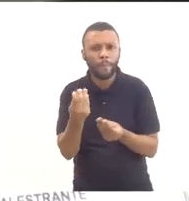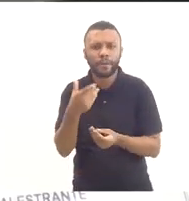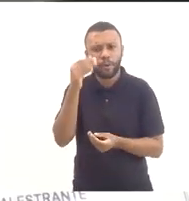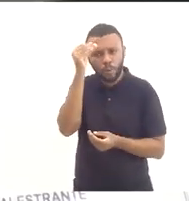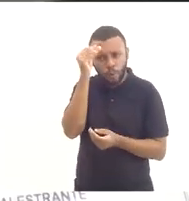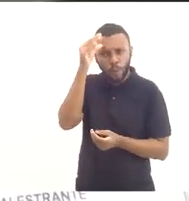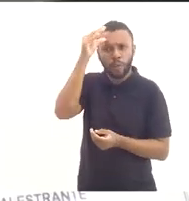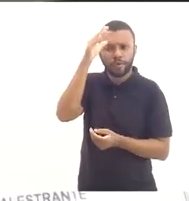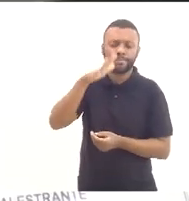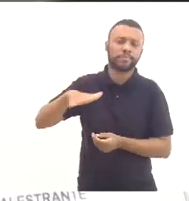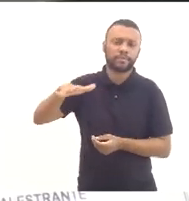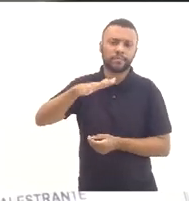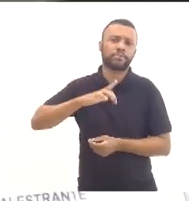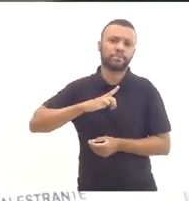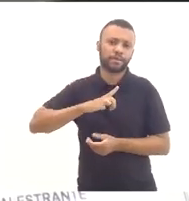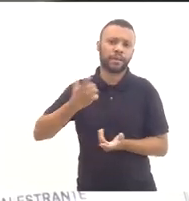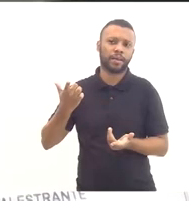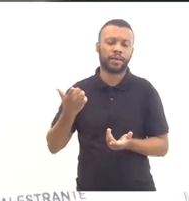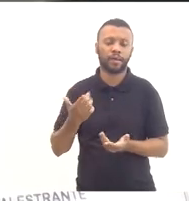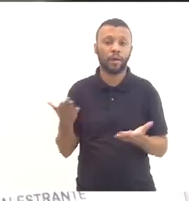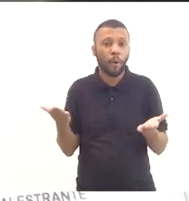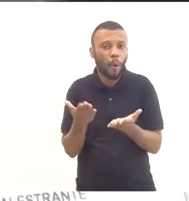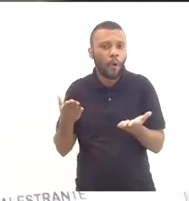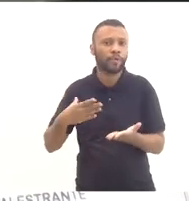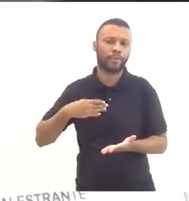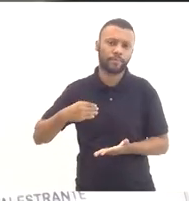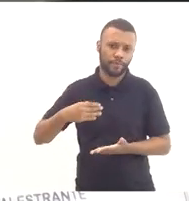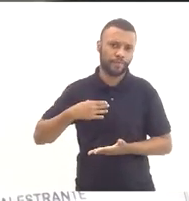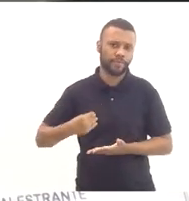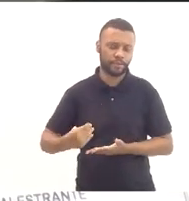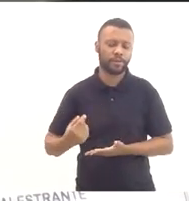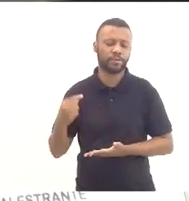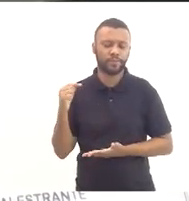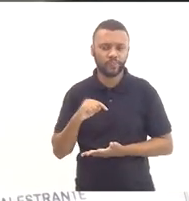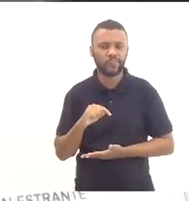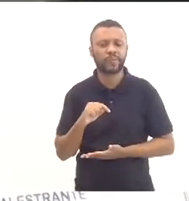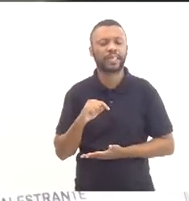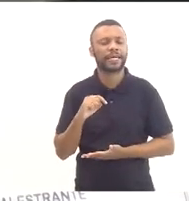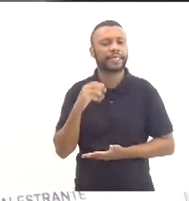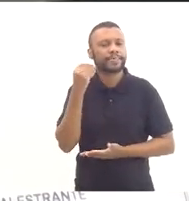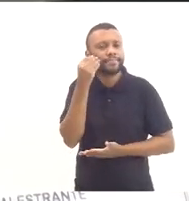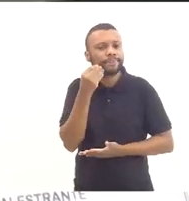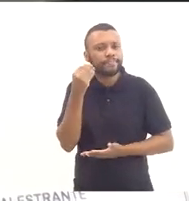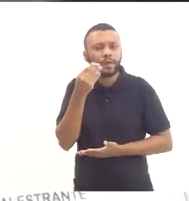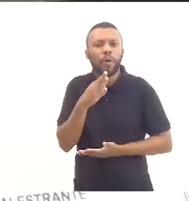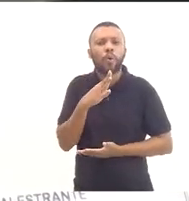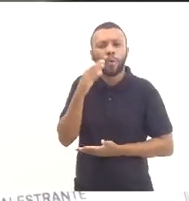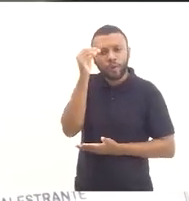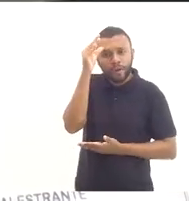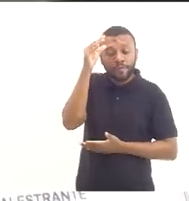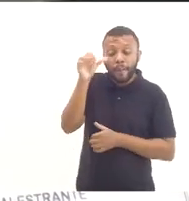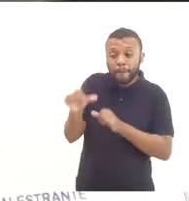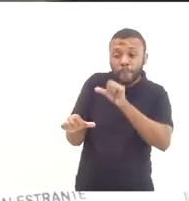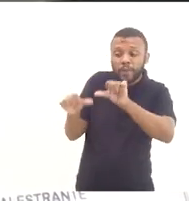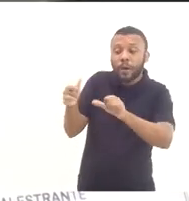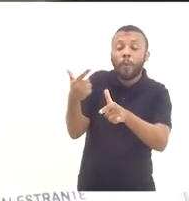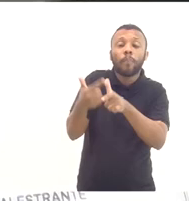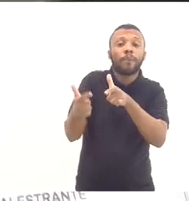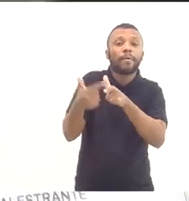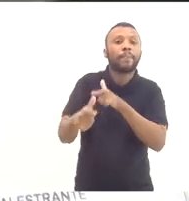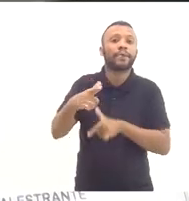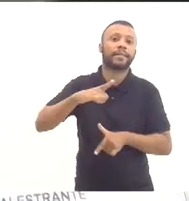conhecimento né para o meu filho hoje é esse conhecimento já não vai mudar a sequela que ele tem